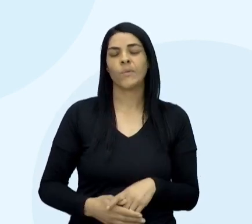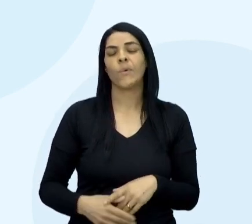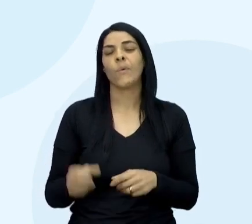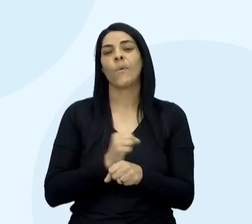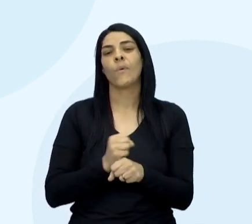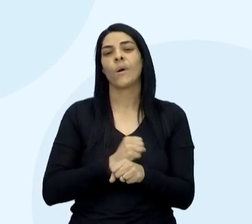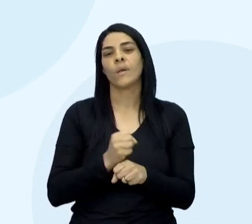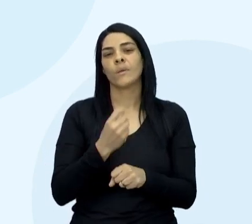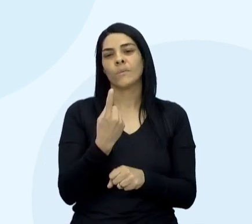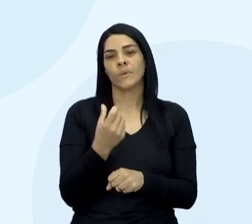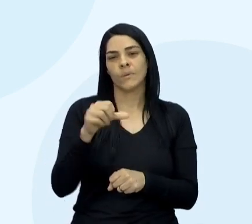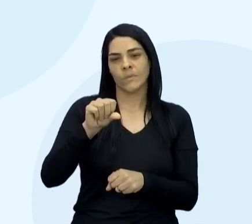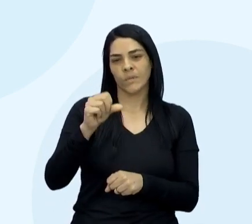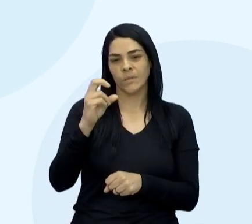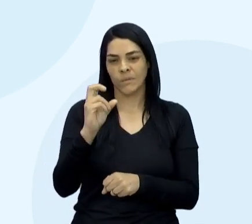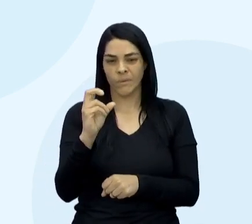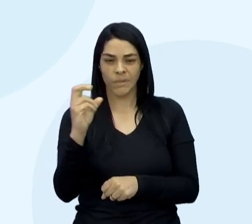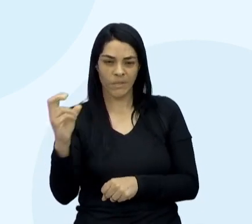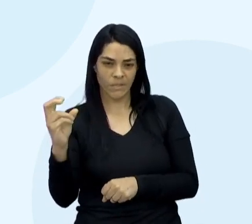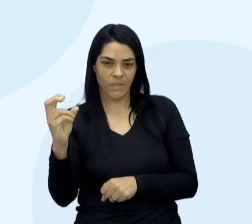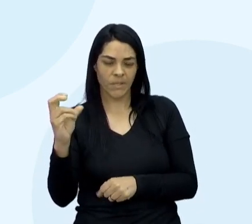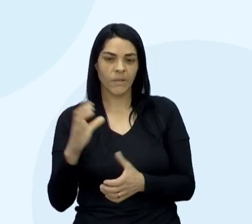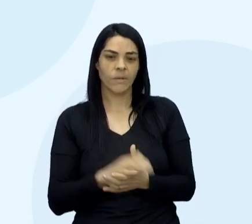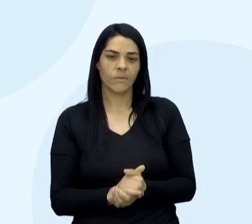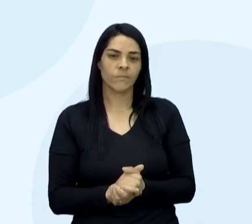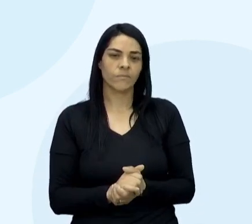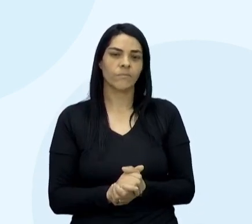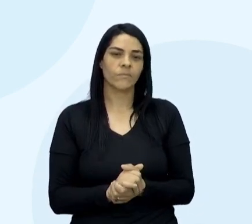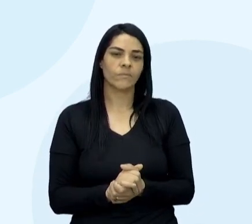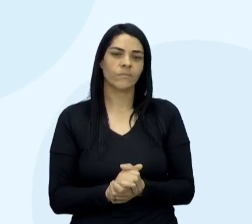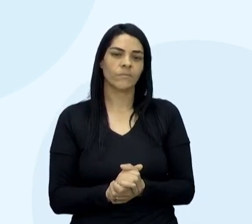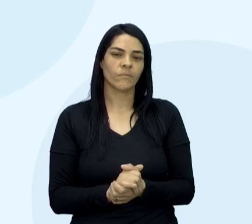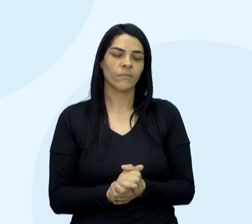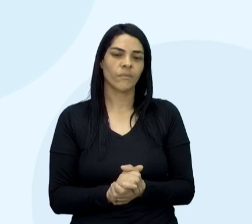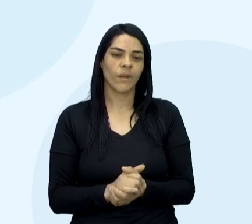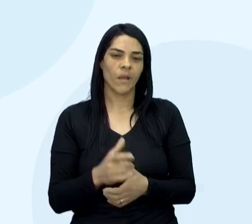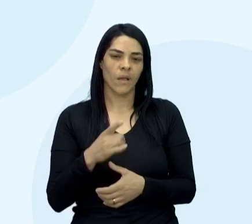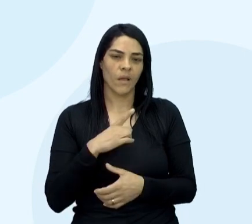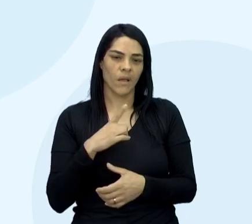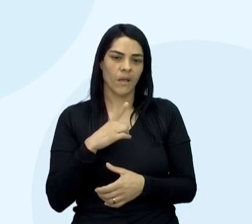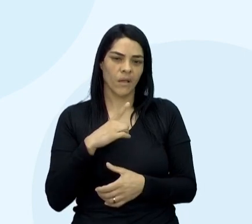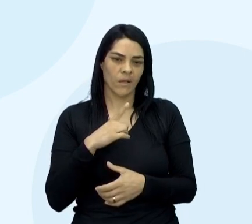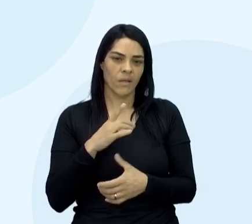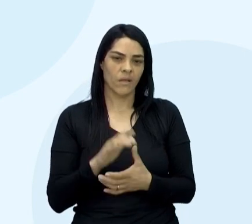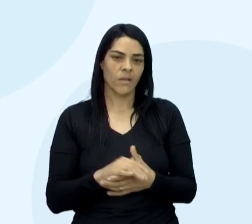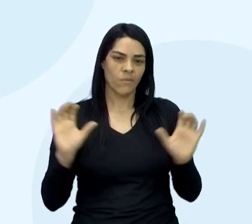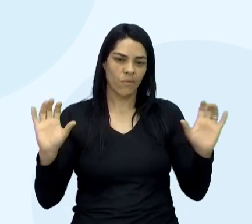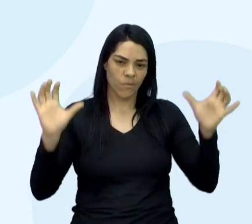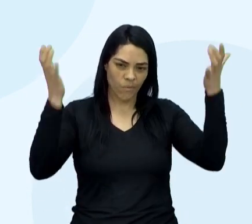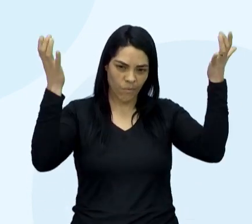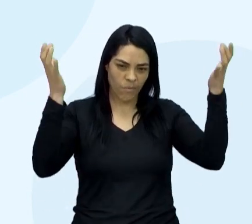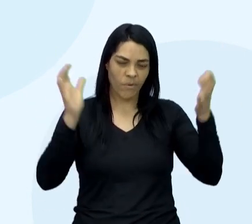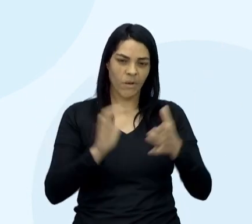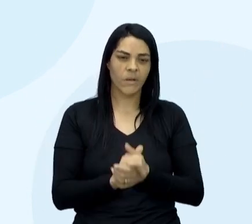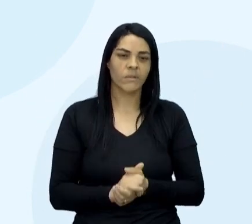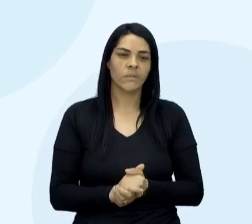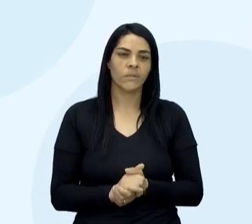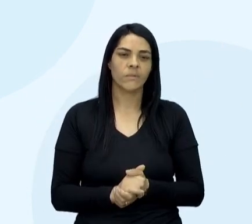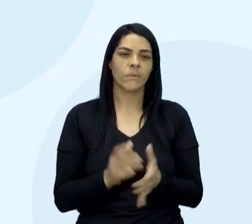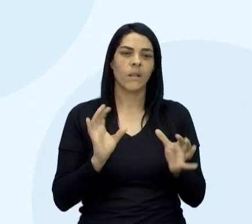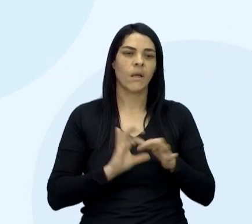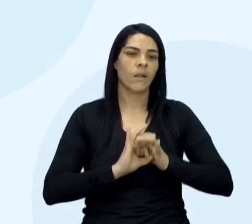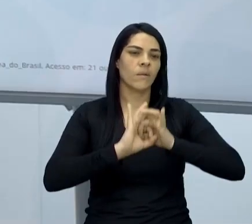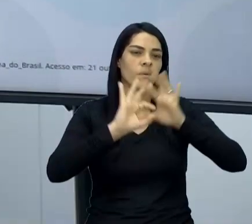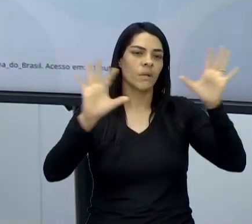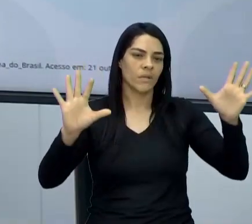Censura em 55. E desencadeando uma campanha de estudantes intelectuais pela sua liberação. Então aí começa o debate,